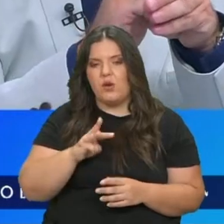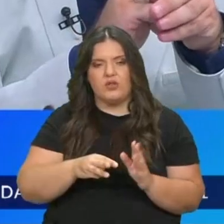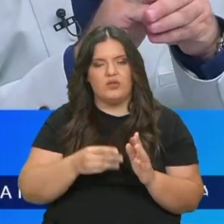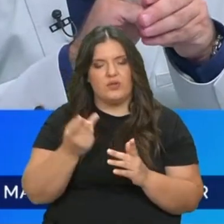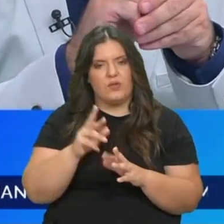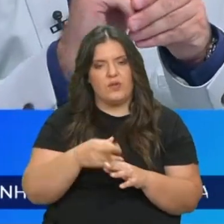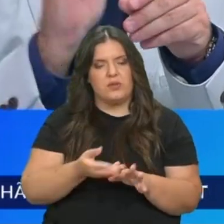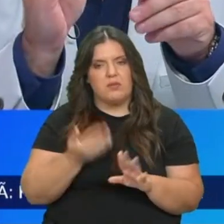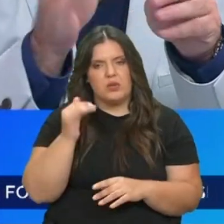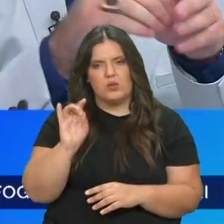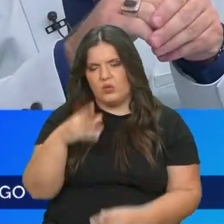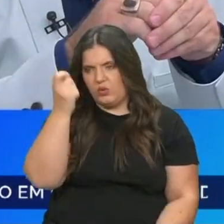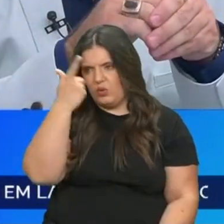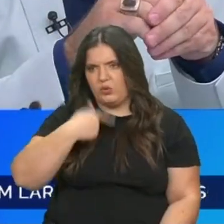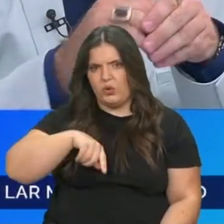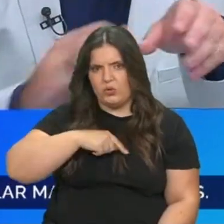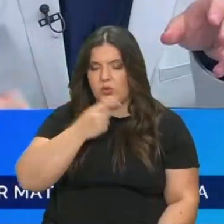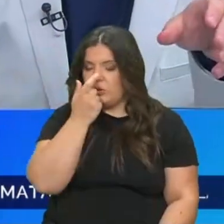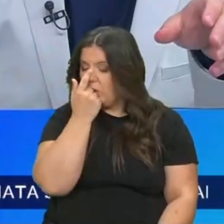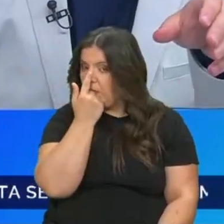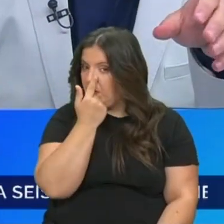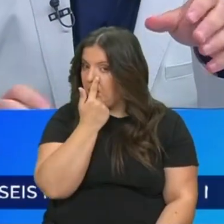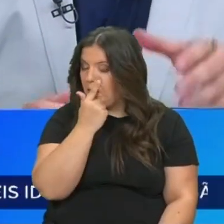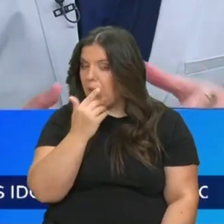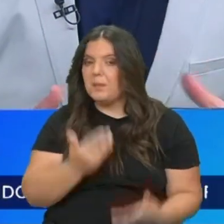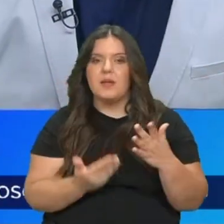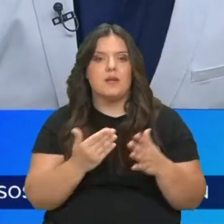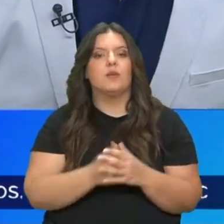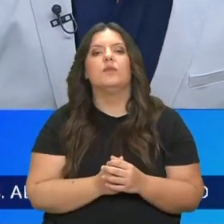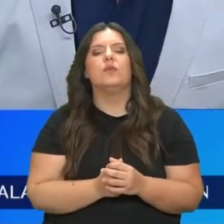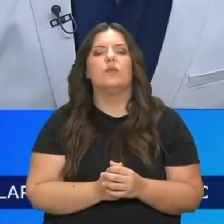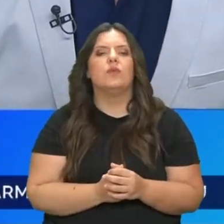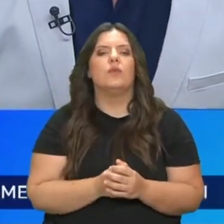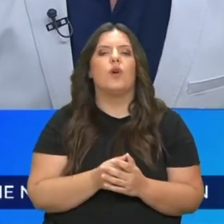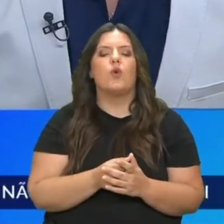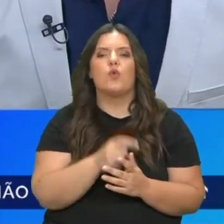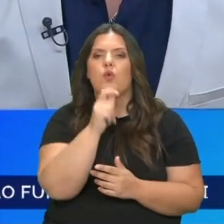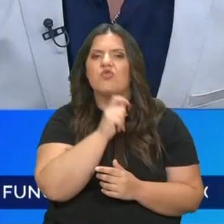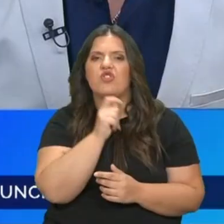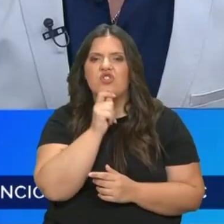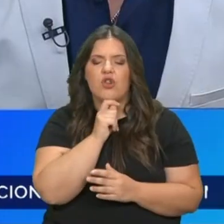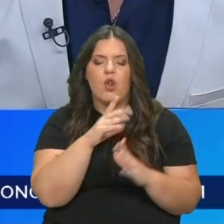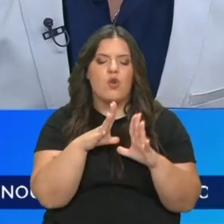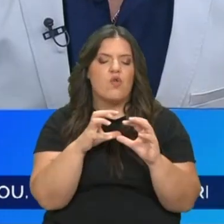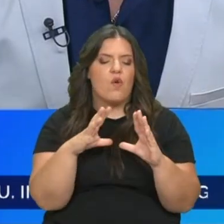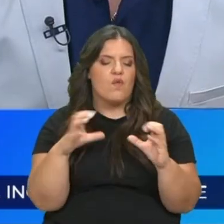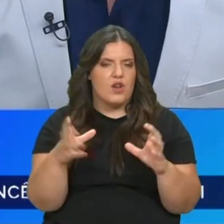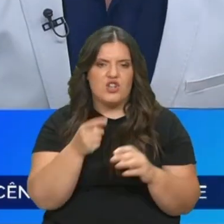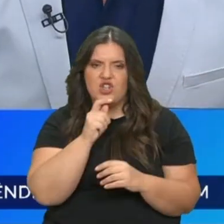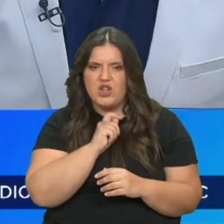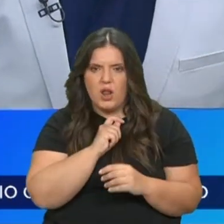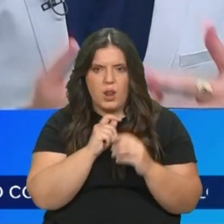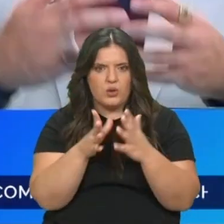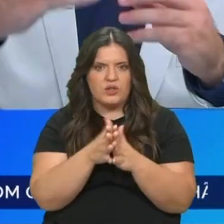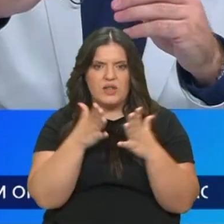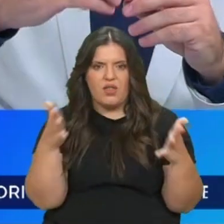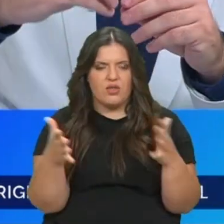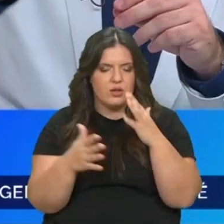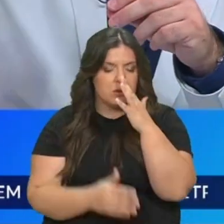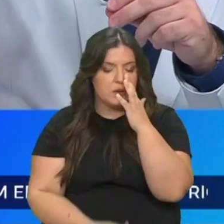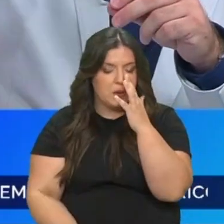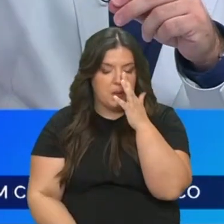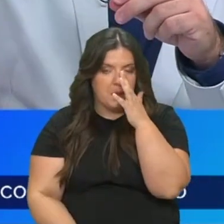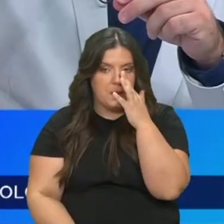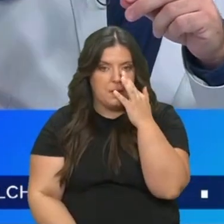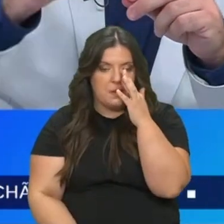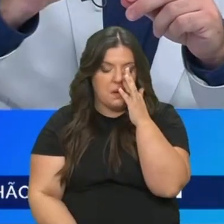negro, eis o curioso que foi agora descoberto. Cubos de gelo, nuvens de gelo gigantescas ao